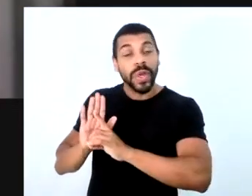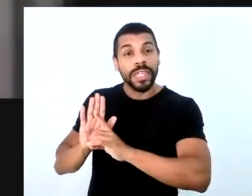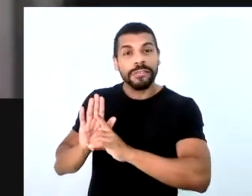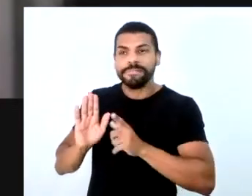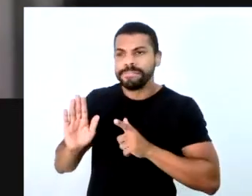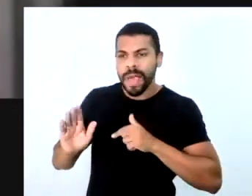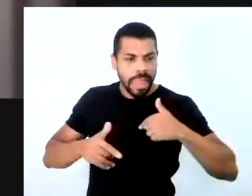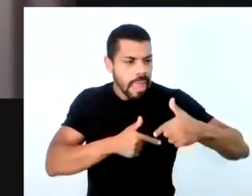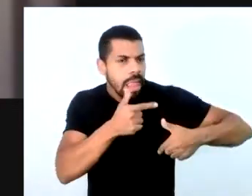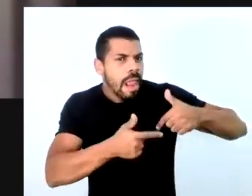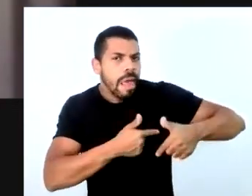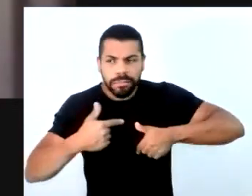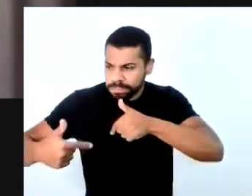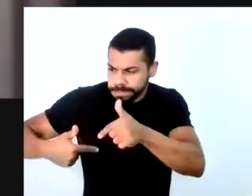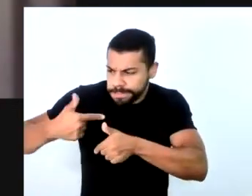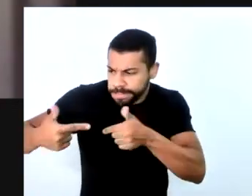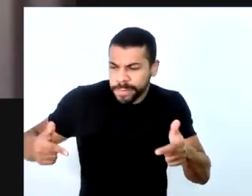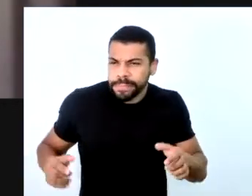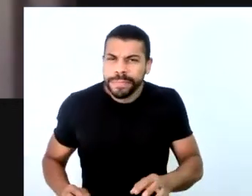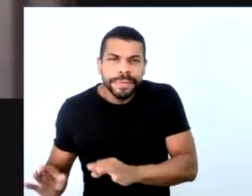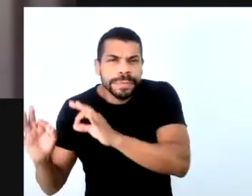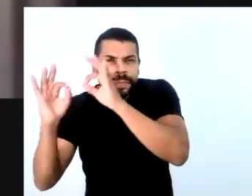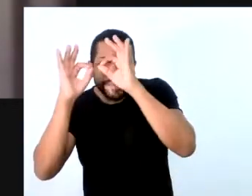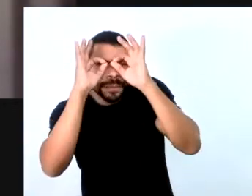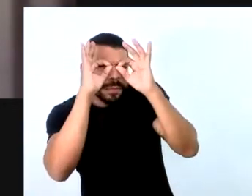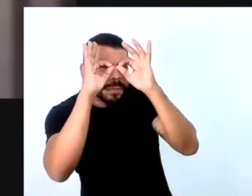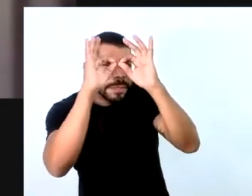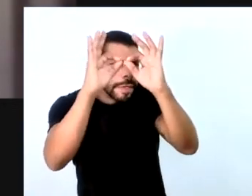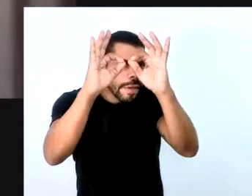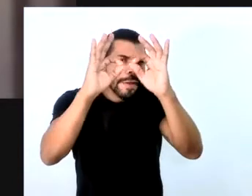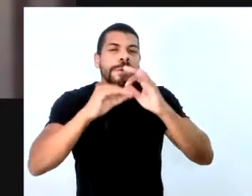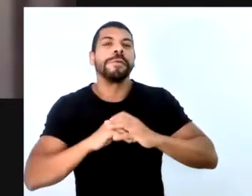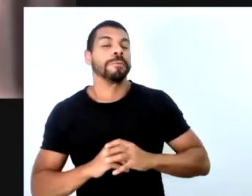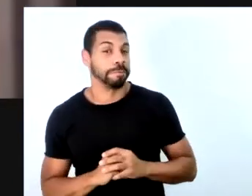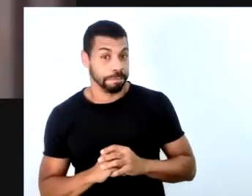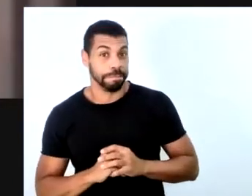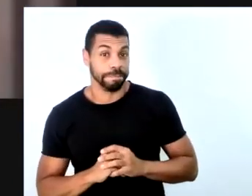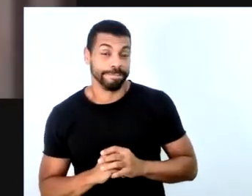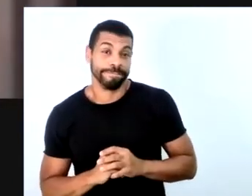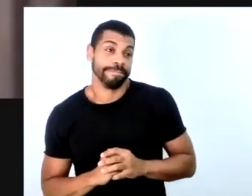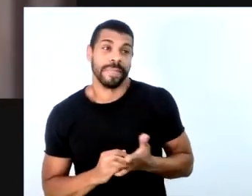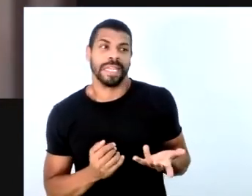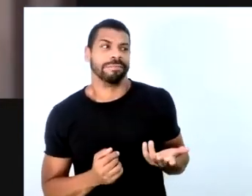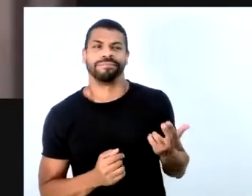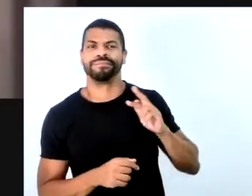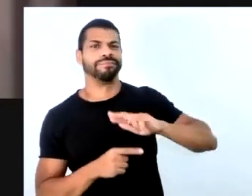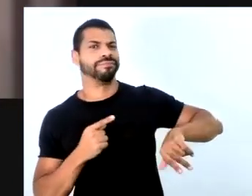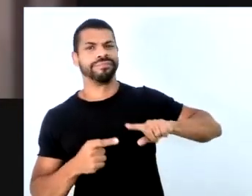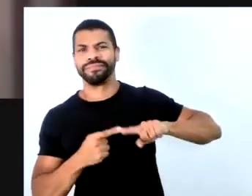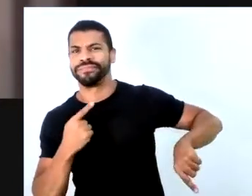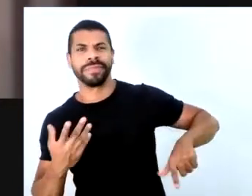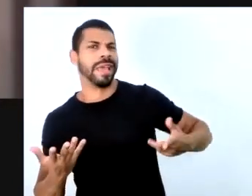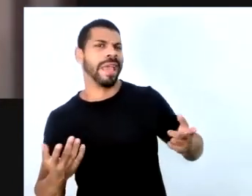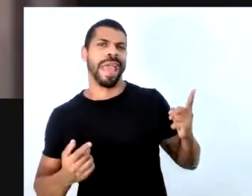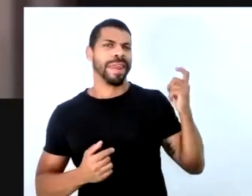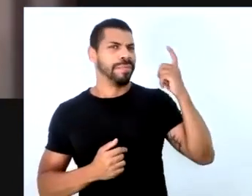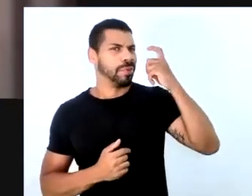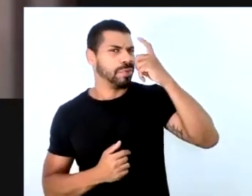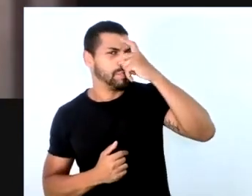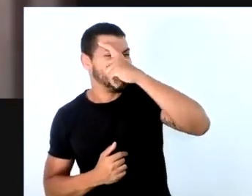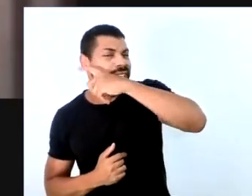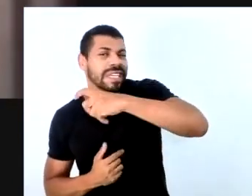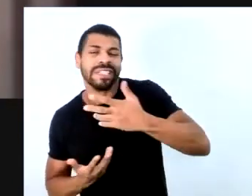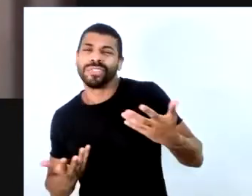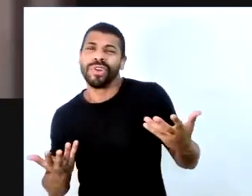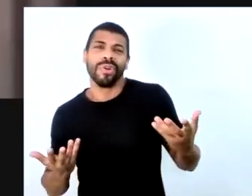assistente dele, para a co-diretora, para trabalharem juntos, para assistirem. E aí